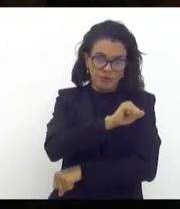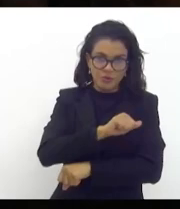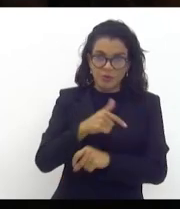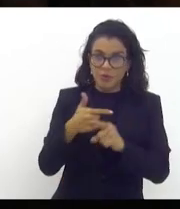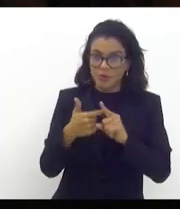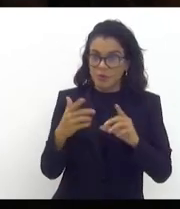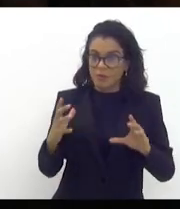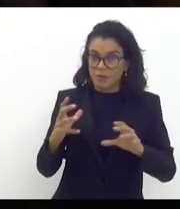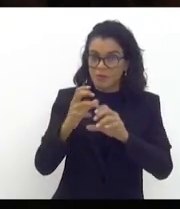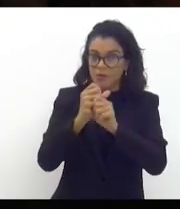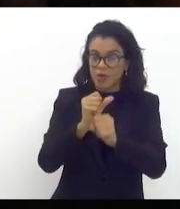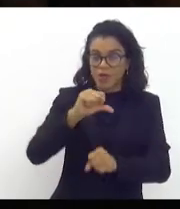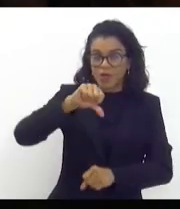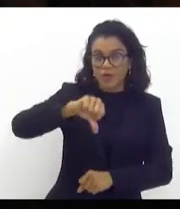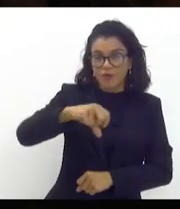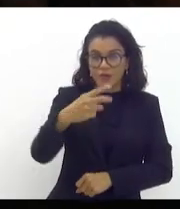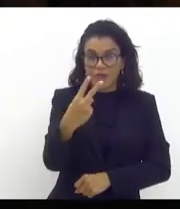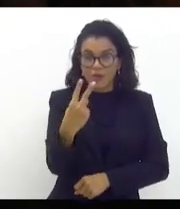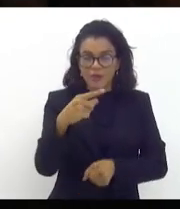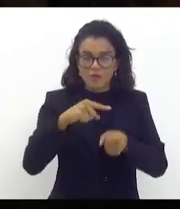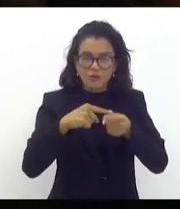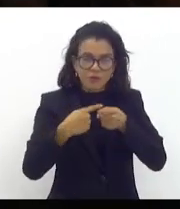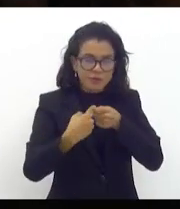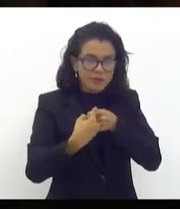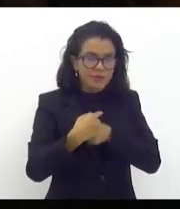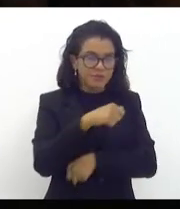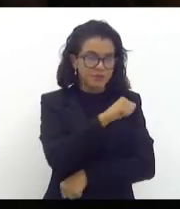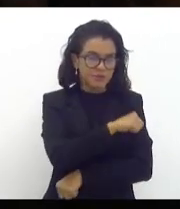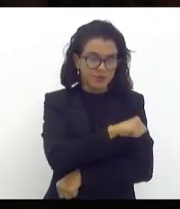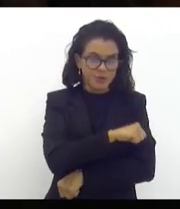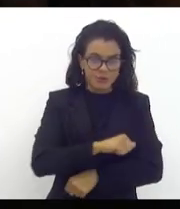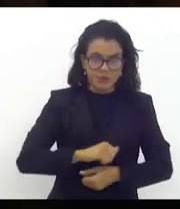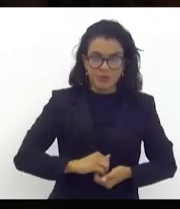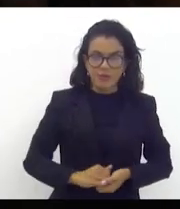são 92 municípios.